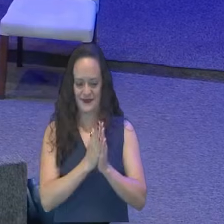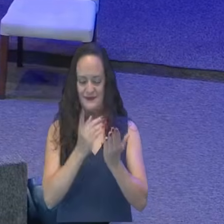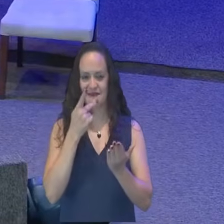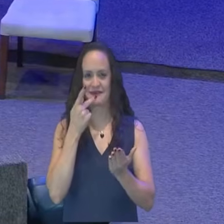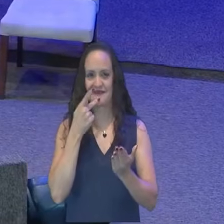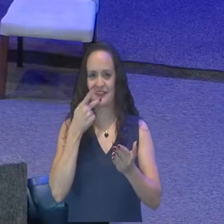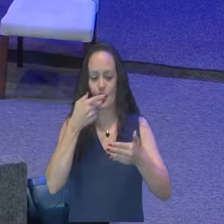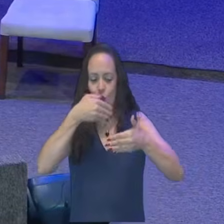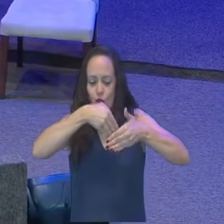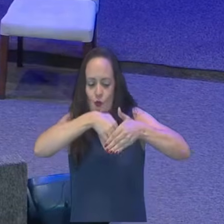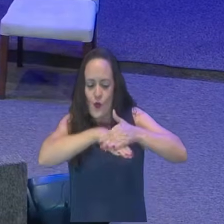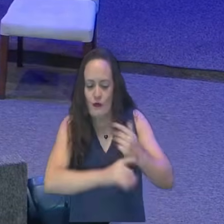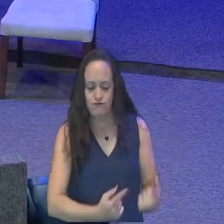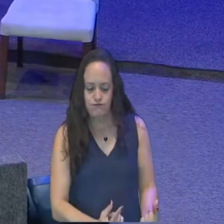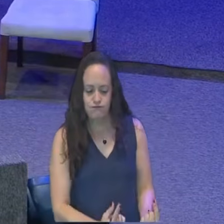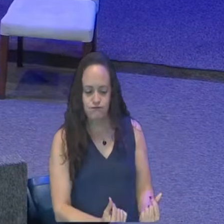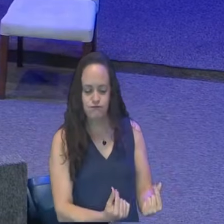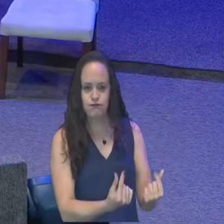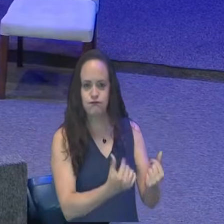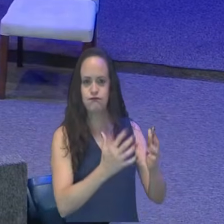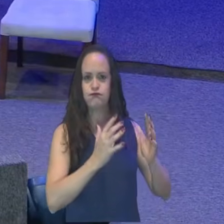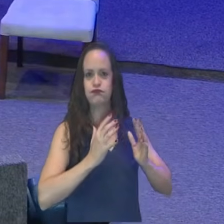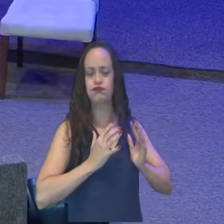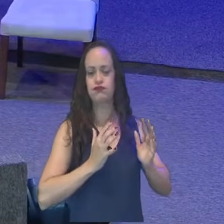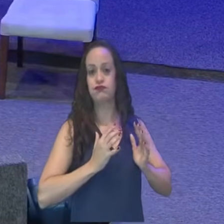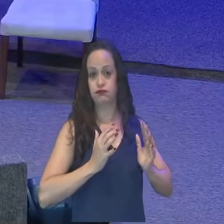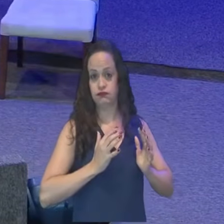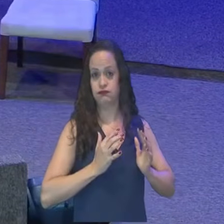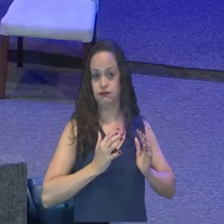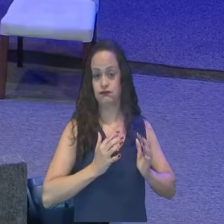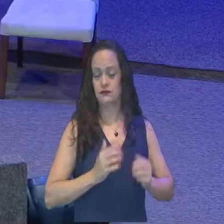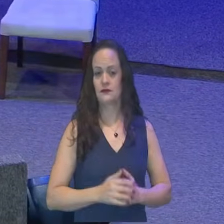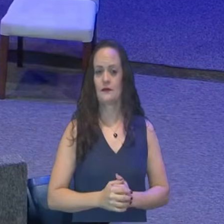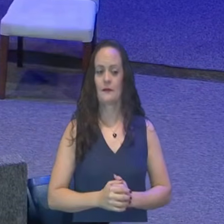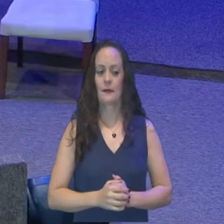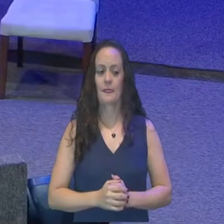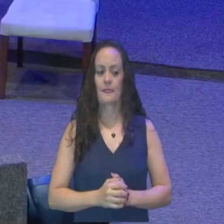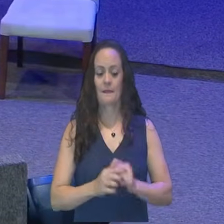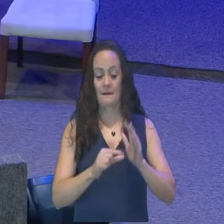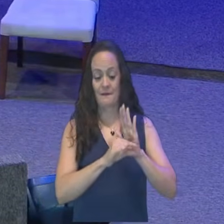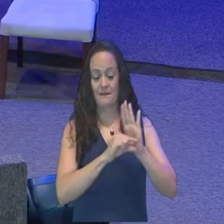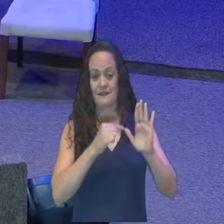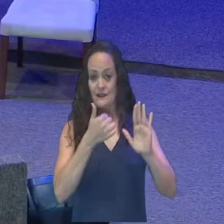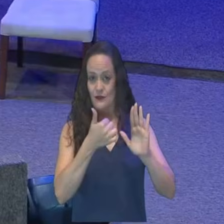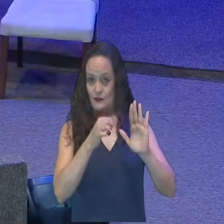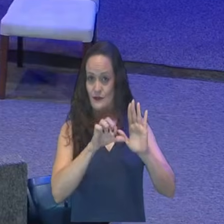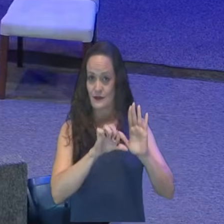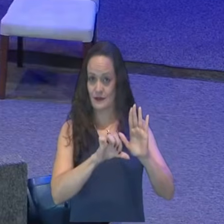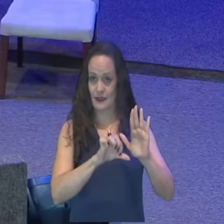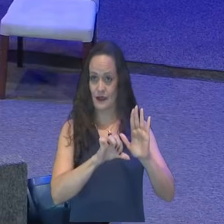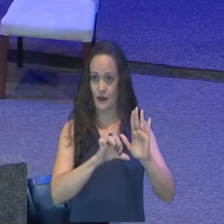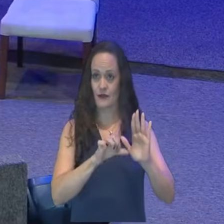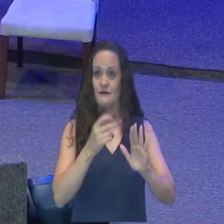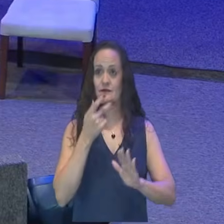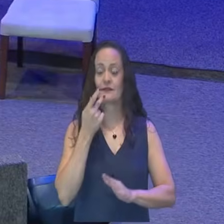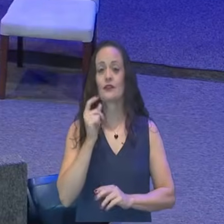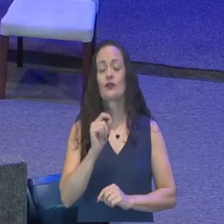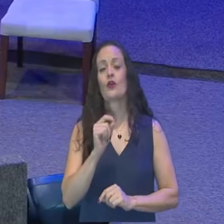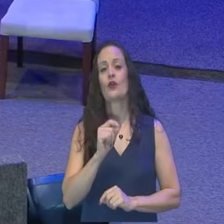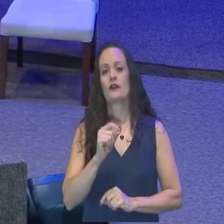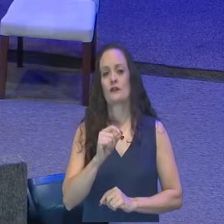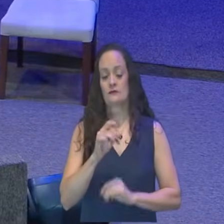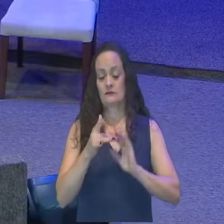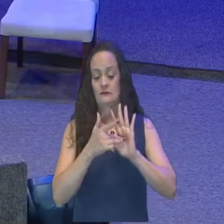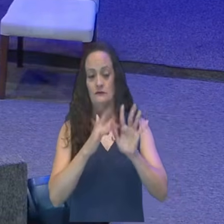às nossas próprias vontades. Quando a gente olha o versículo 19 aqui, a ordem de Jesus,